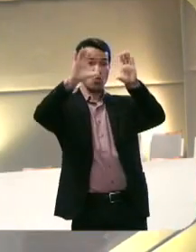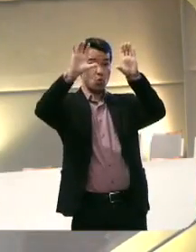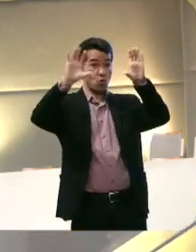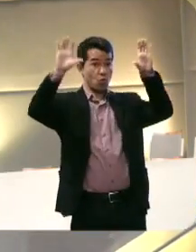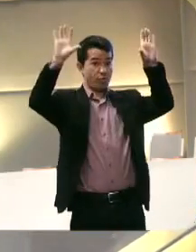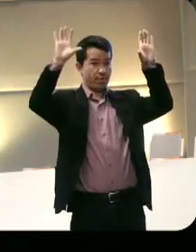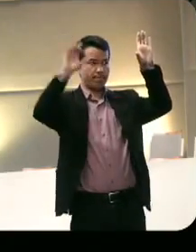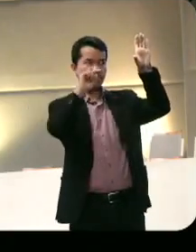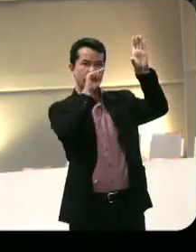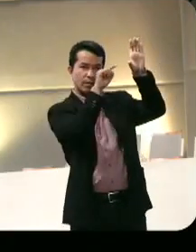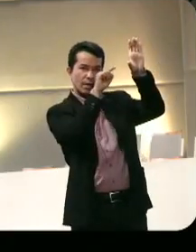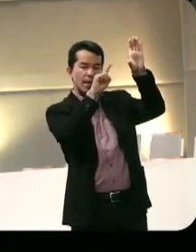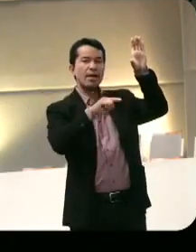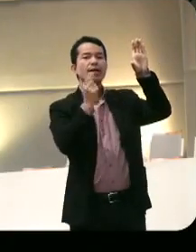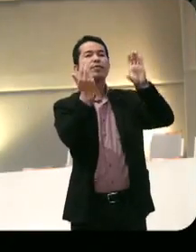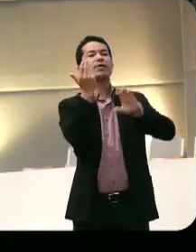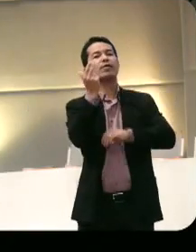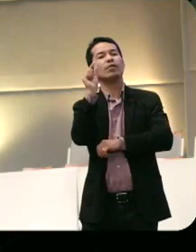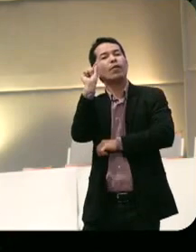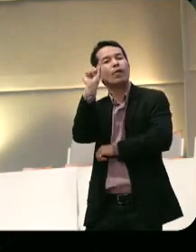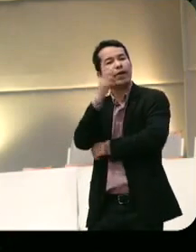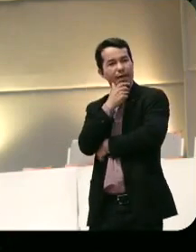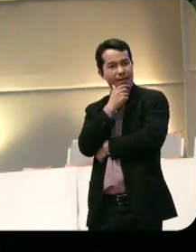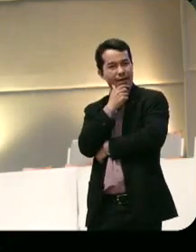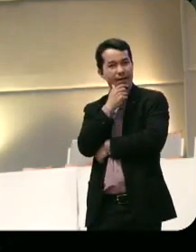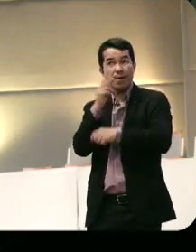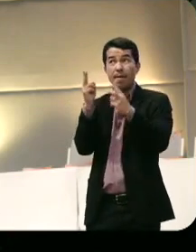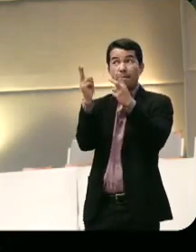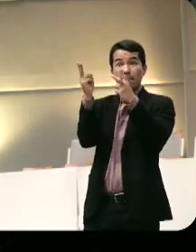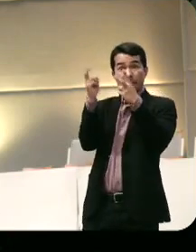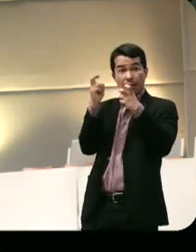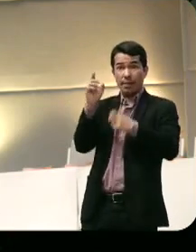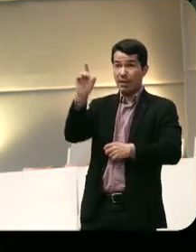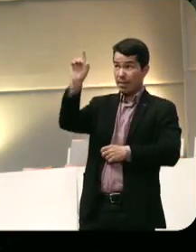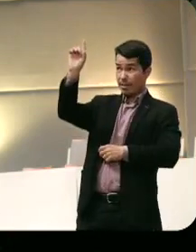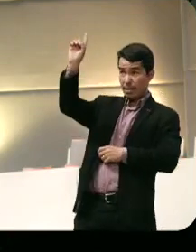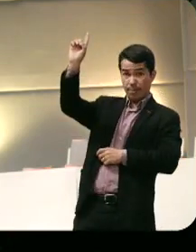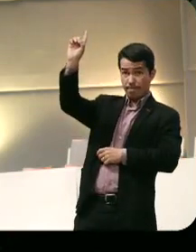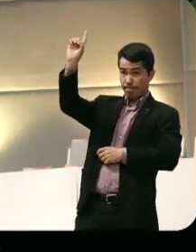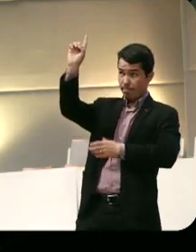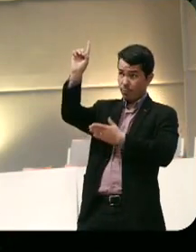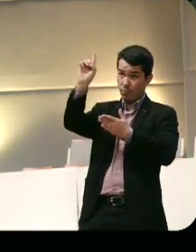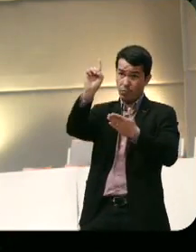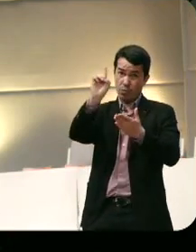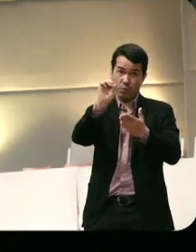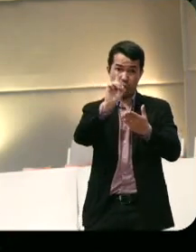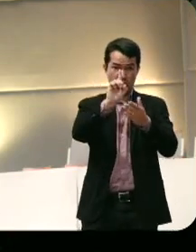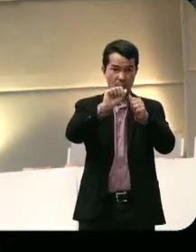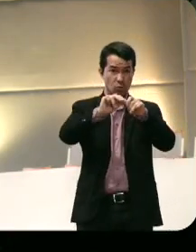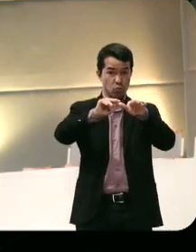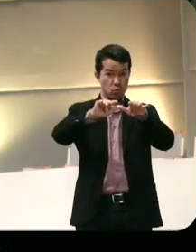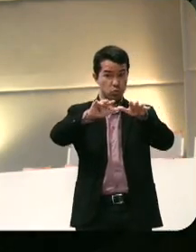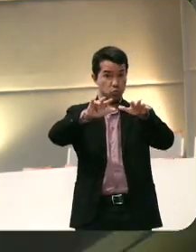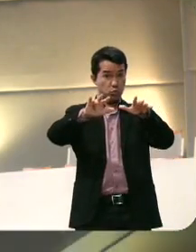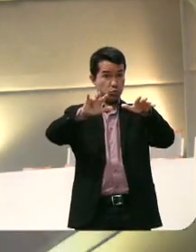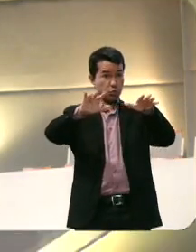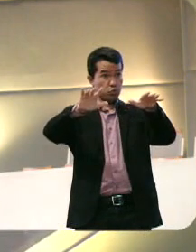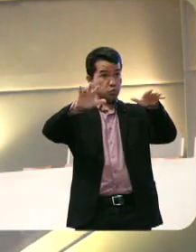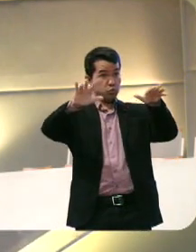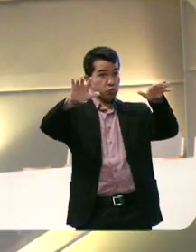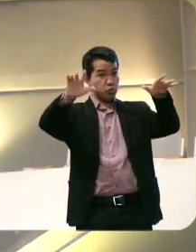a presença perceptível de Deus. Diga para a pessoa que está perto de você: